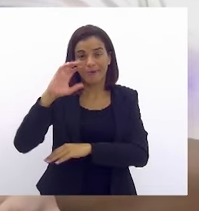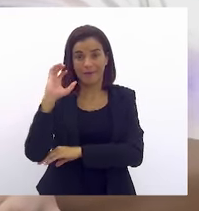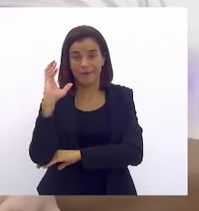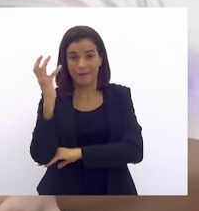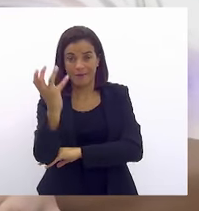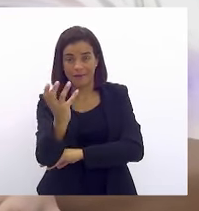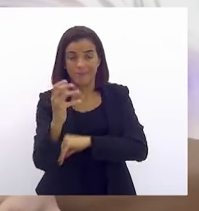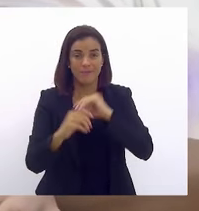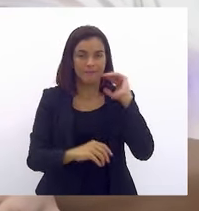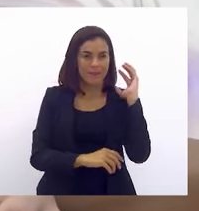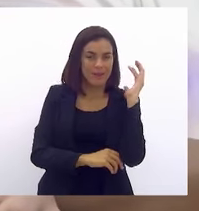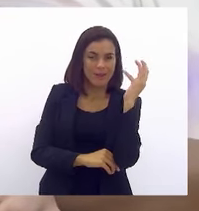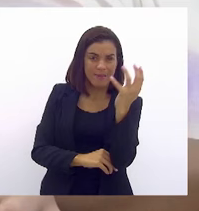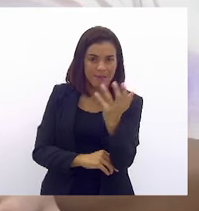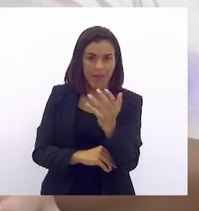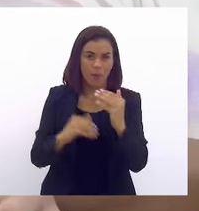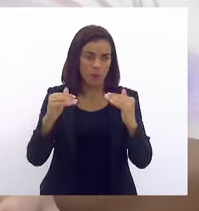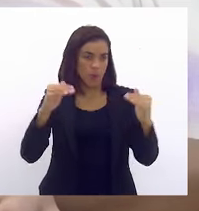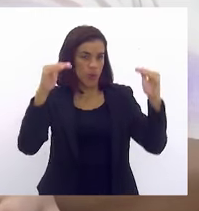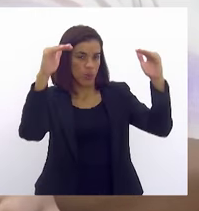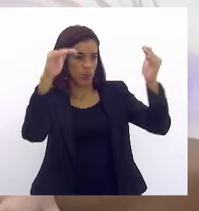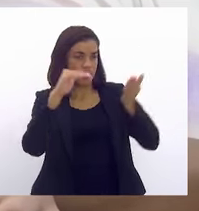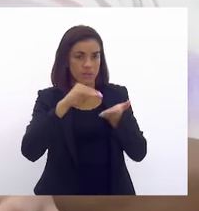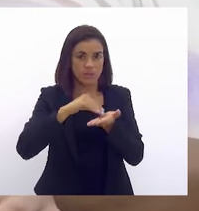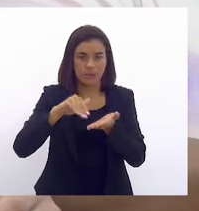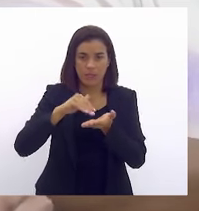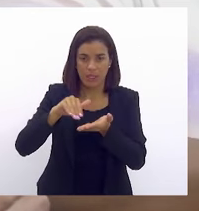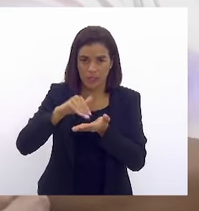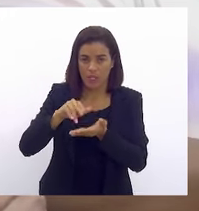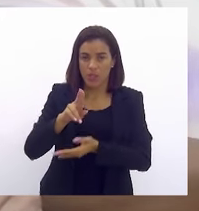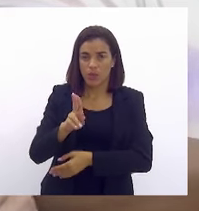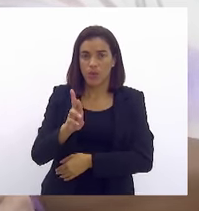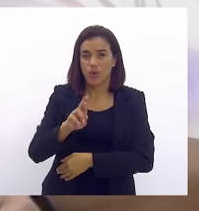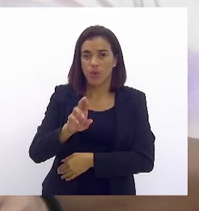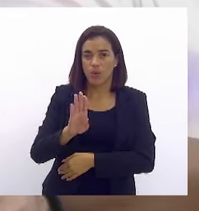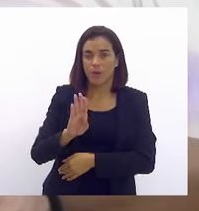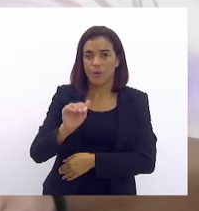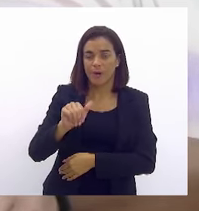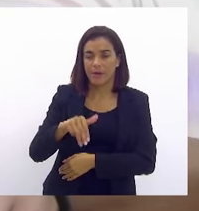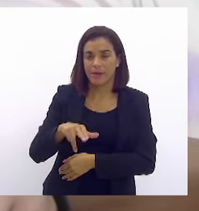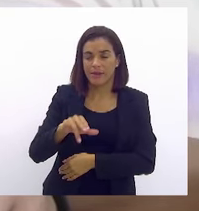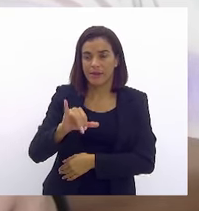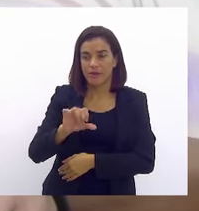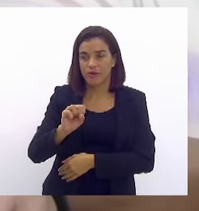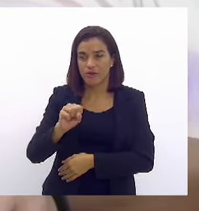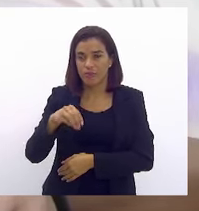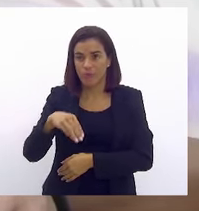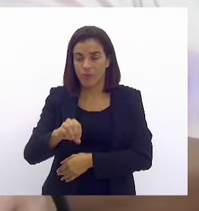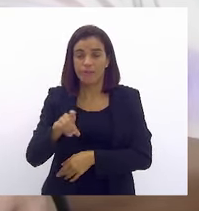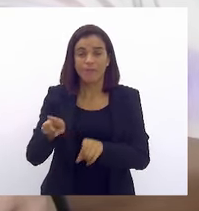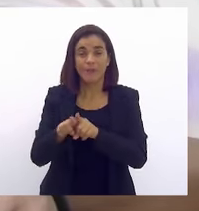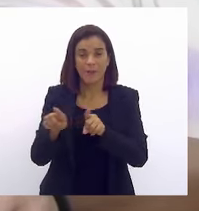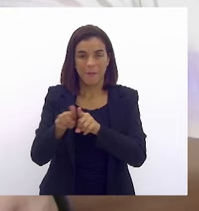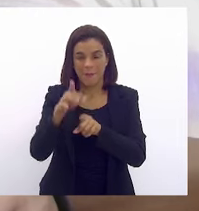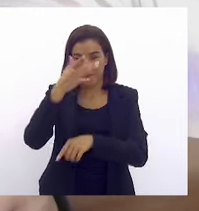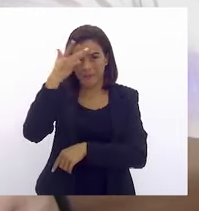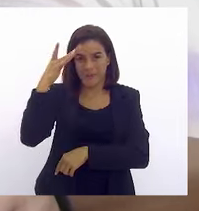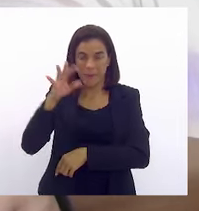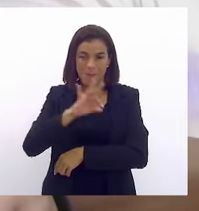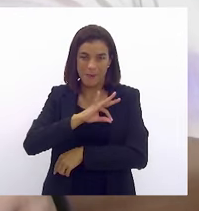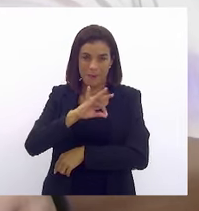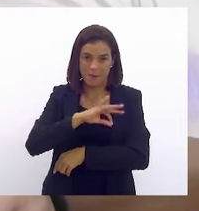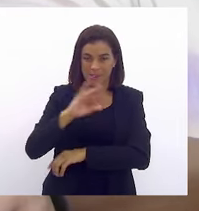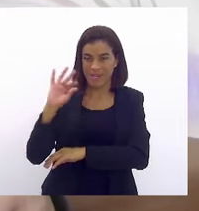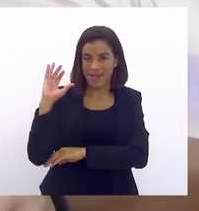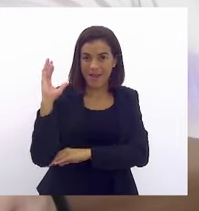né, autoridades, secretário de urbanismo presente, o pessoal da ambiental presente aqui. Eu até vi